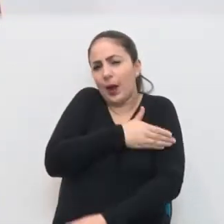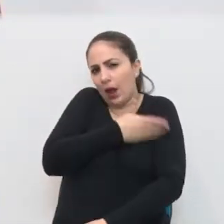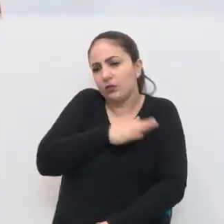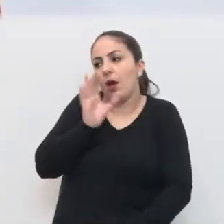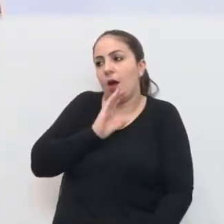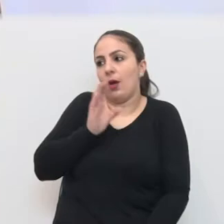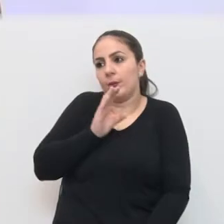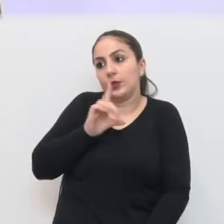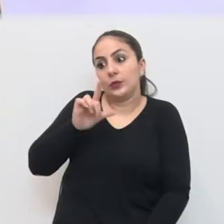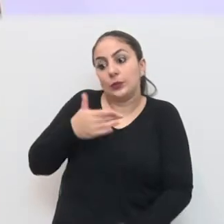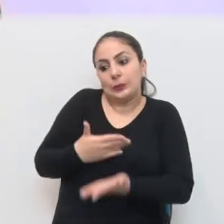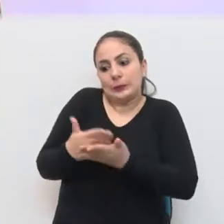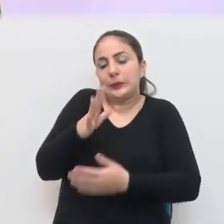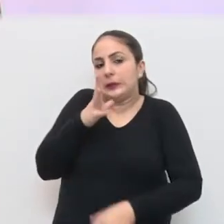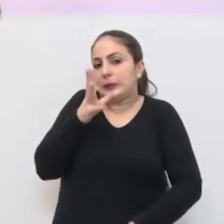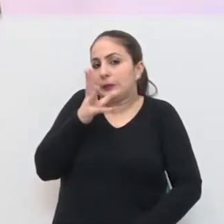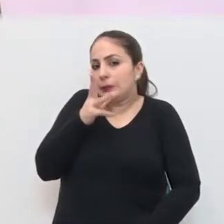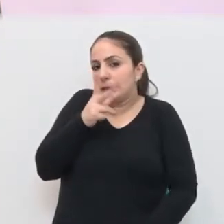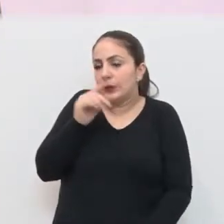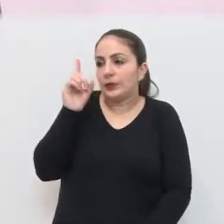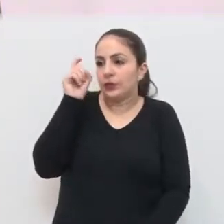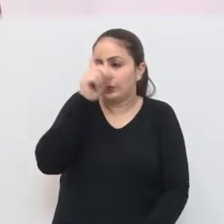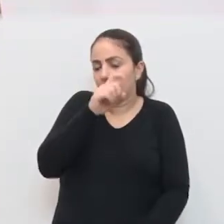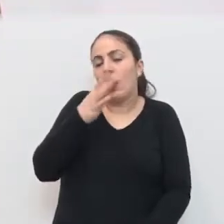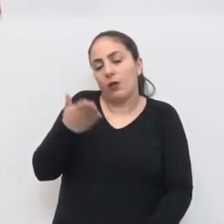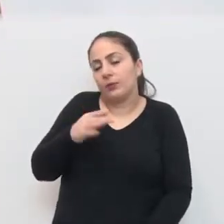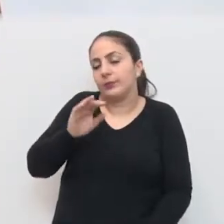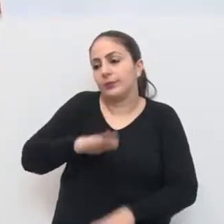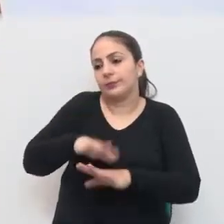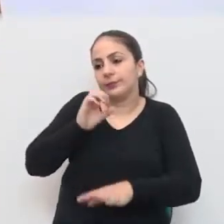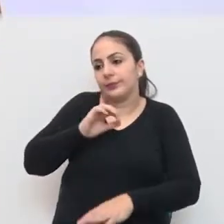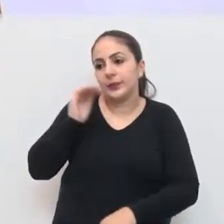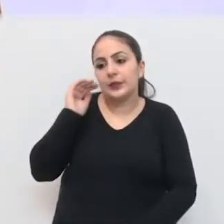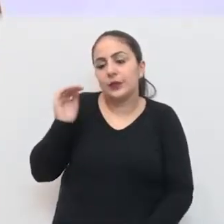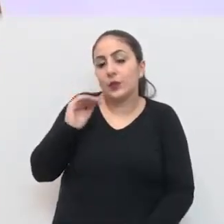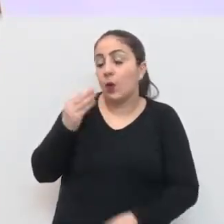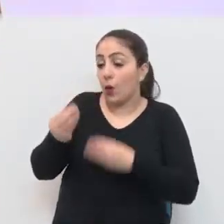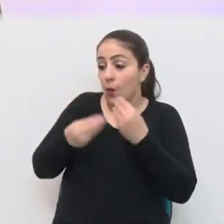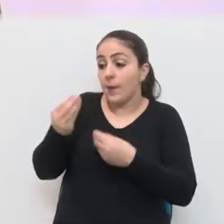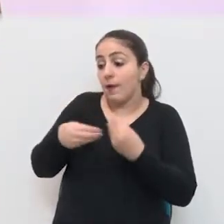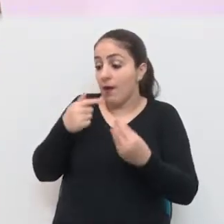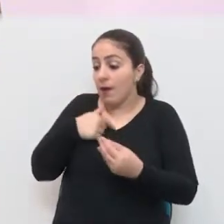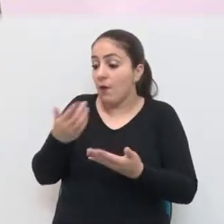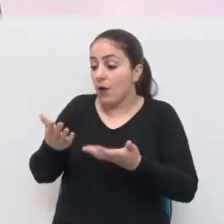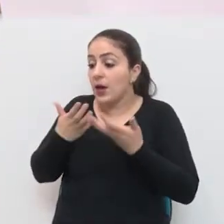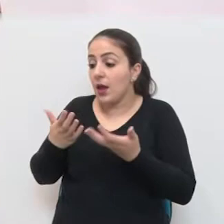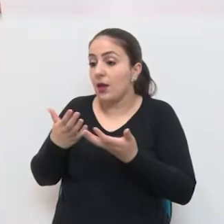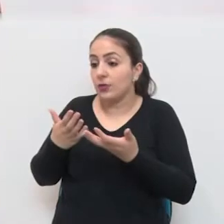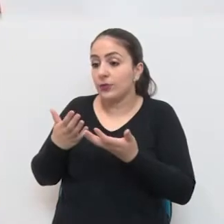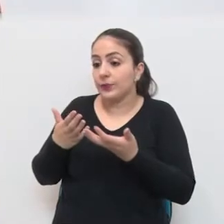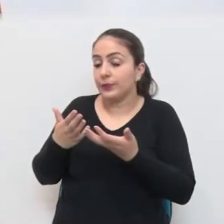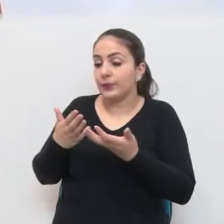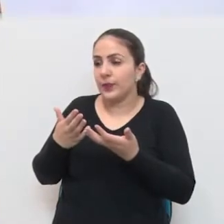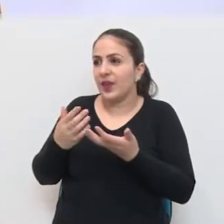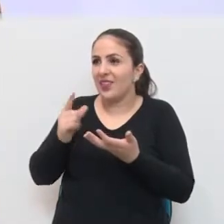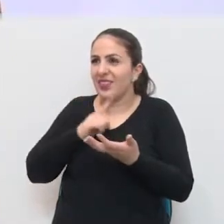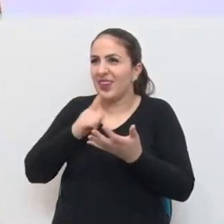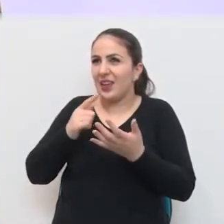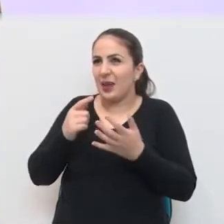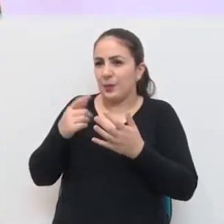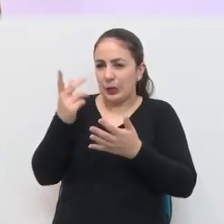mais difícil, mas agora vai mais tranquilo. E como eu quero dar para minha obra